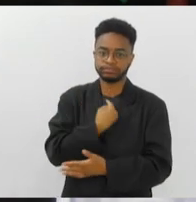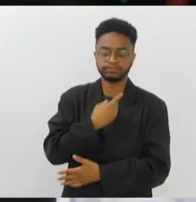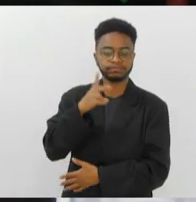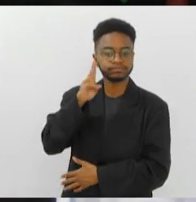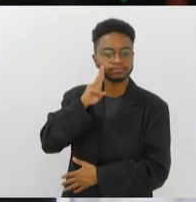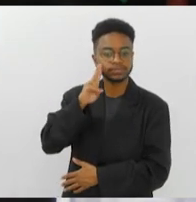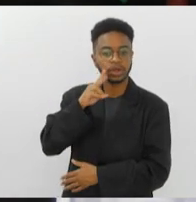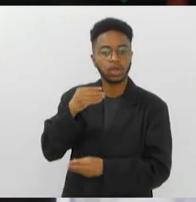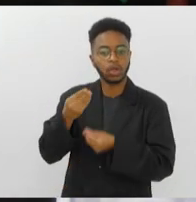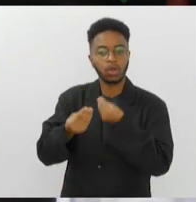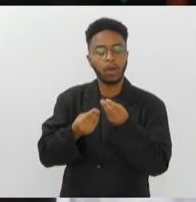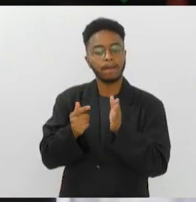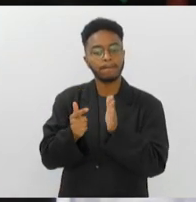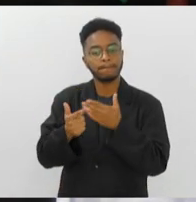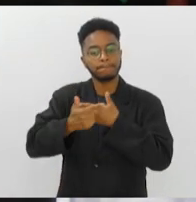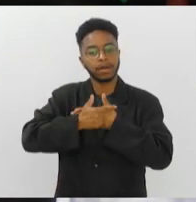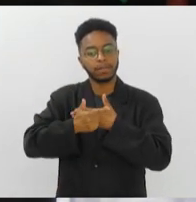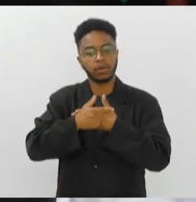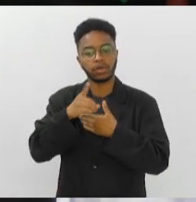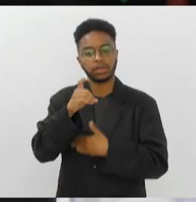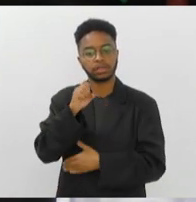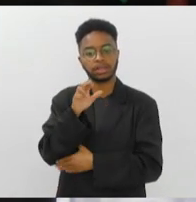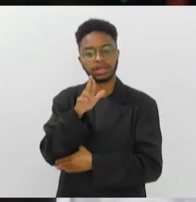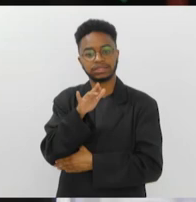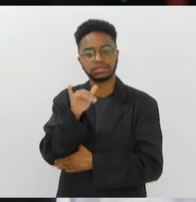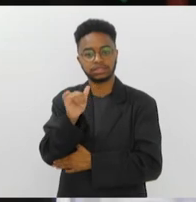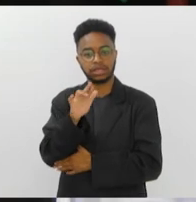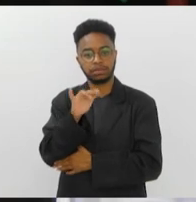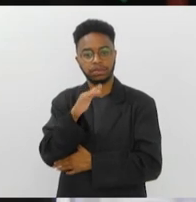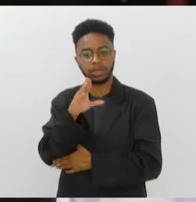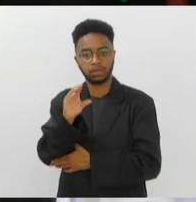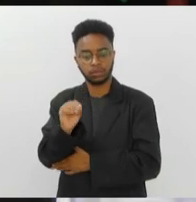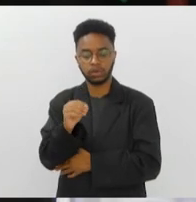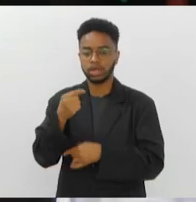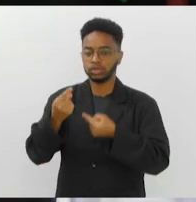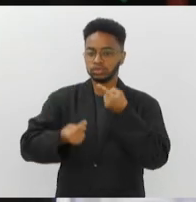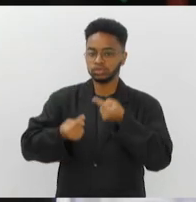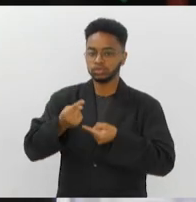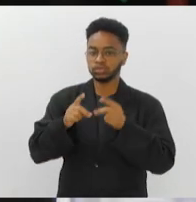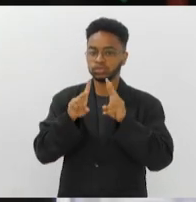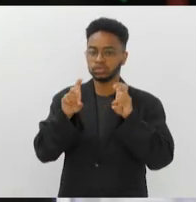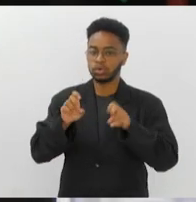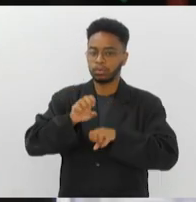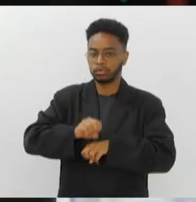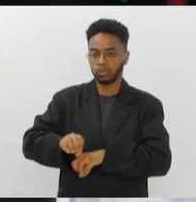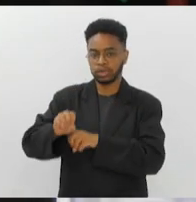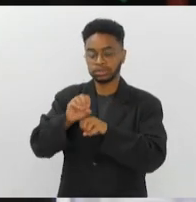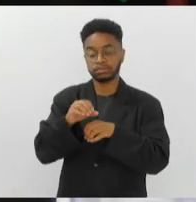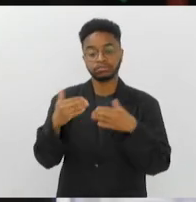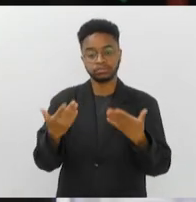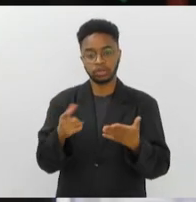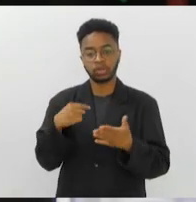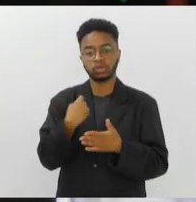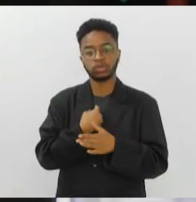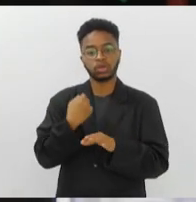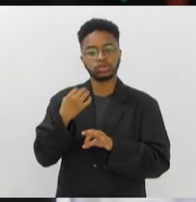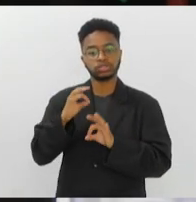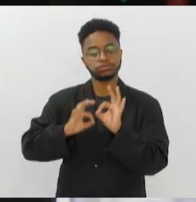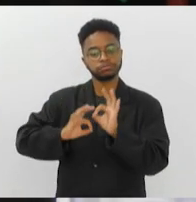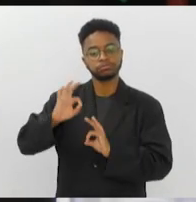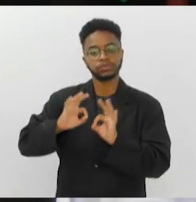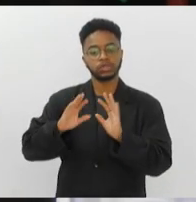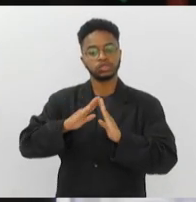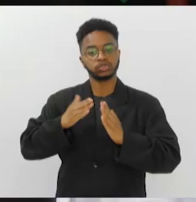de Darcy Ribeiro quando discutiu aí a questão da educação. Então, vamos construir escolas,